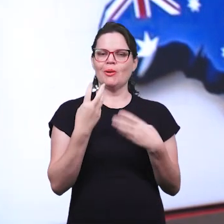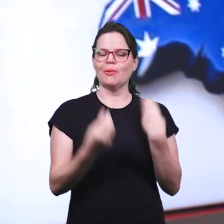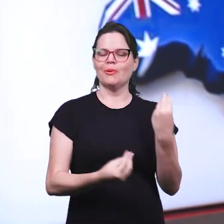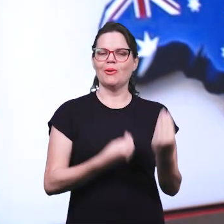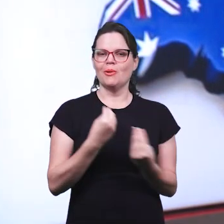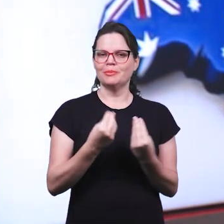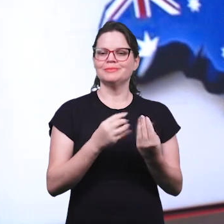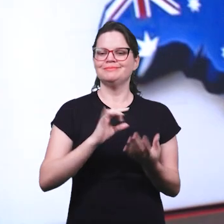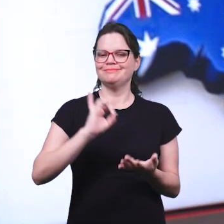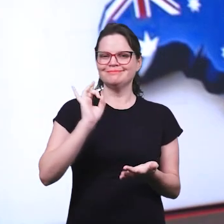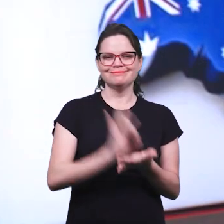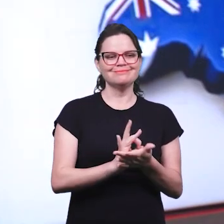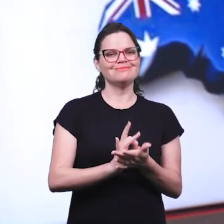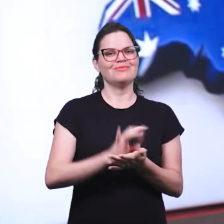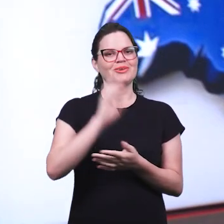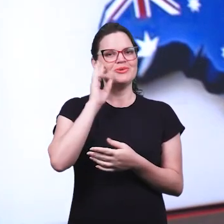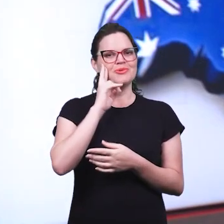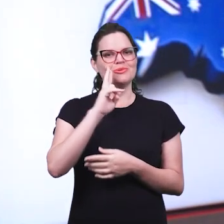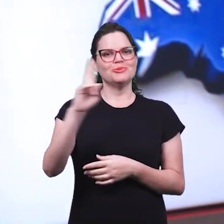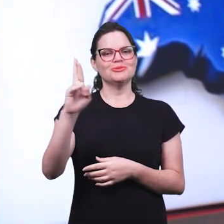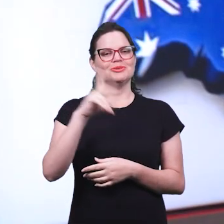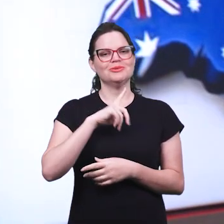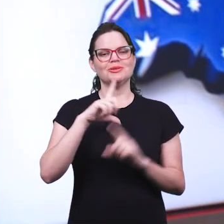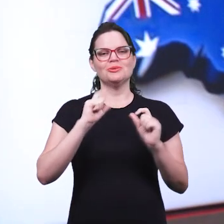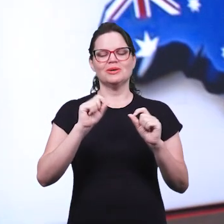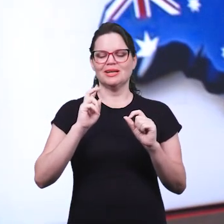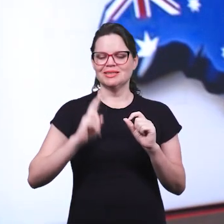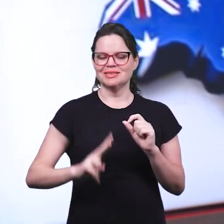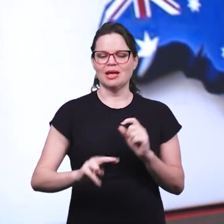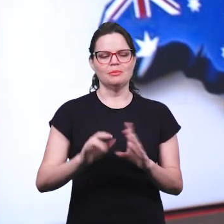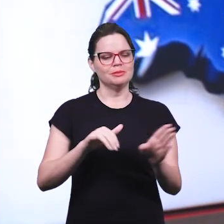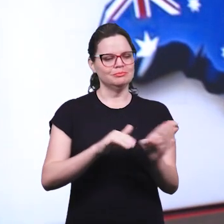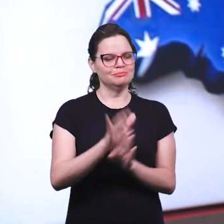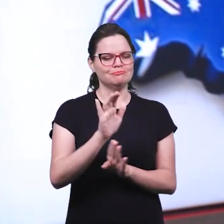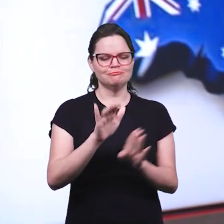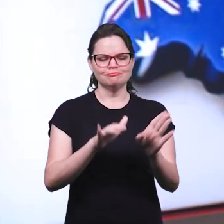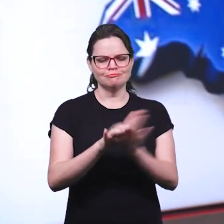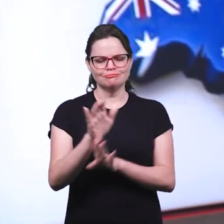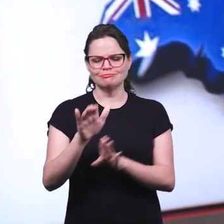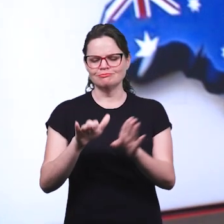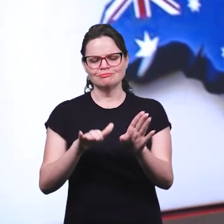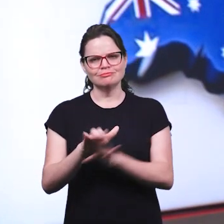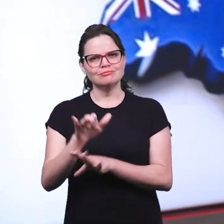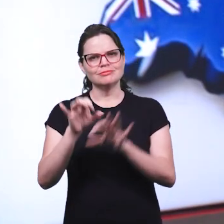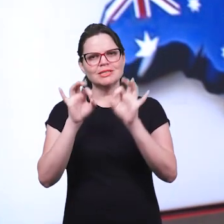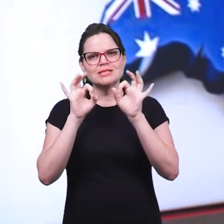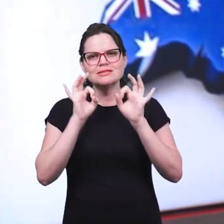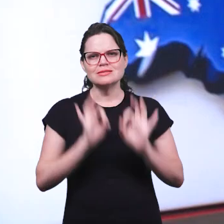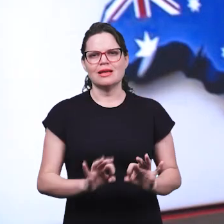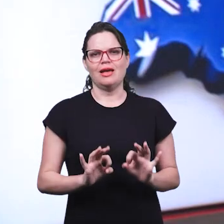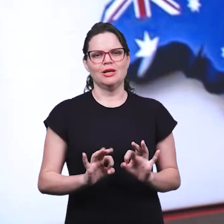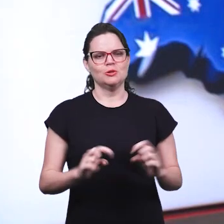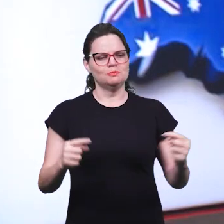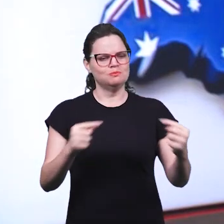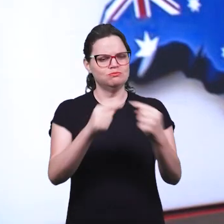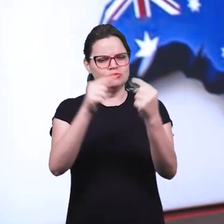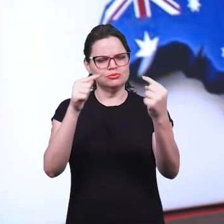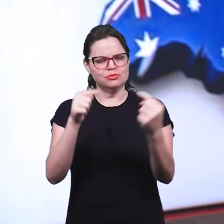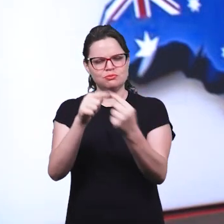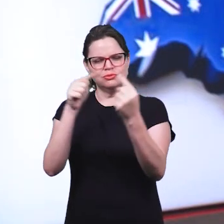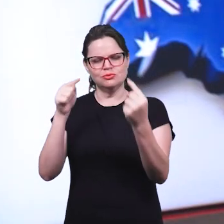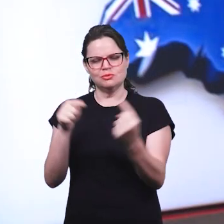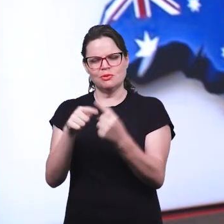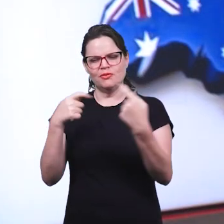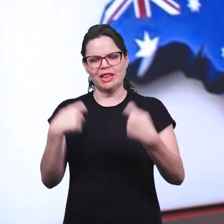realmente o Senhor tem sempre o conselho exato para a necessidade de